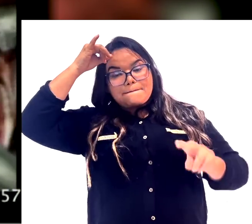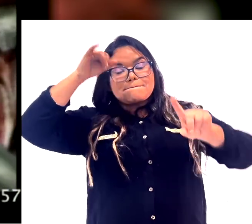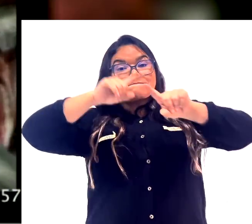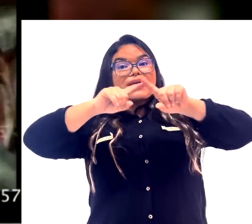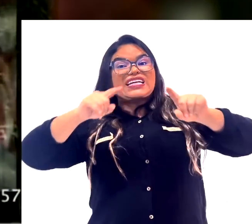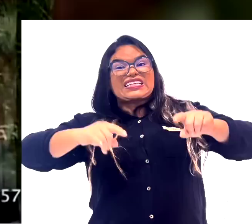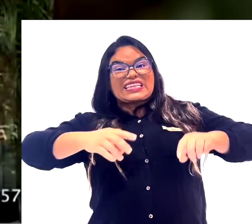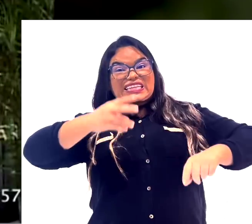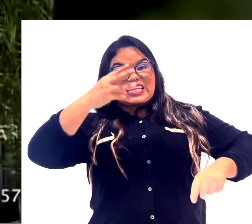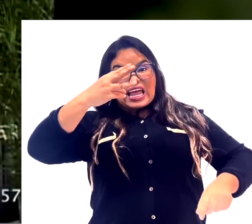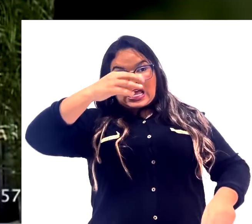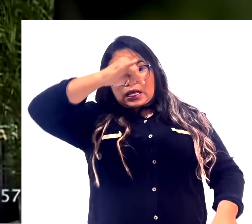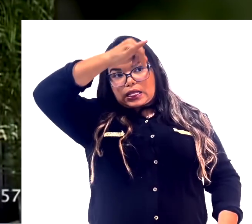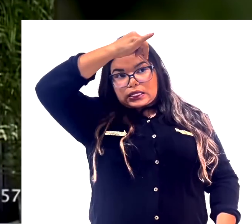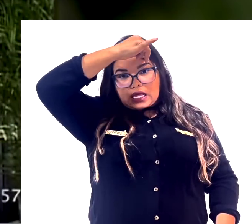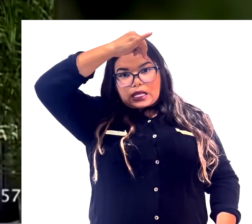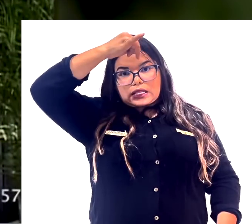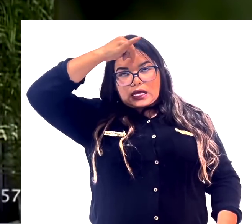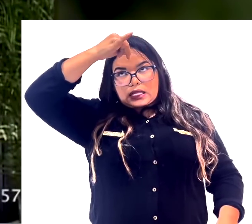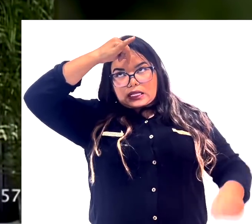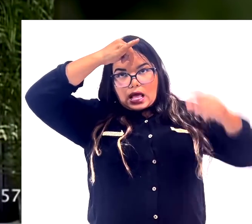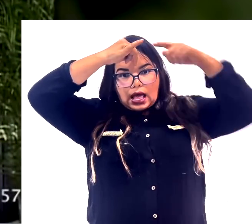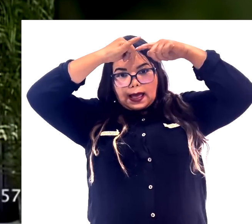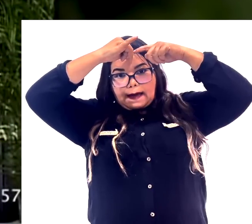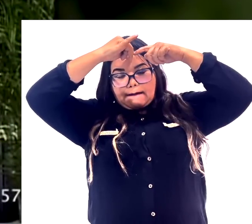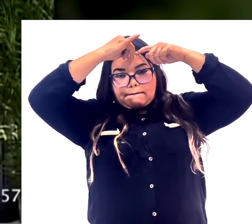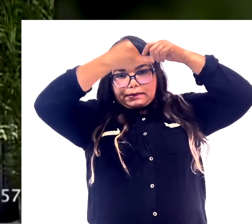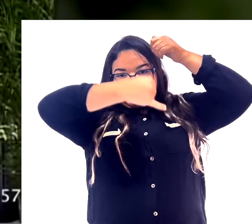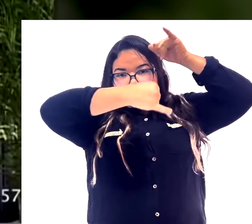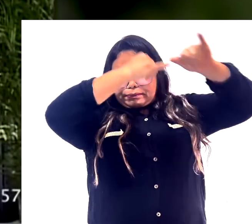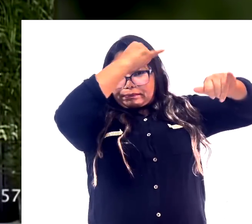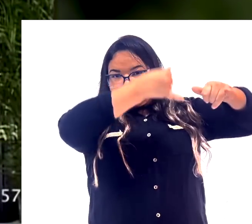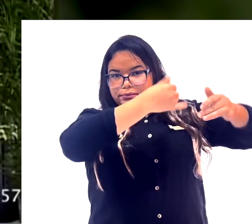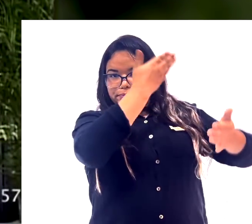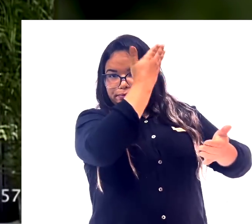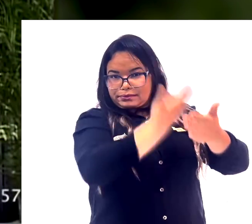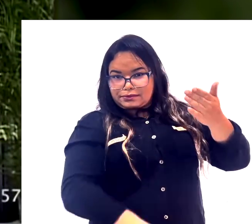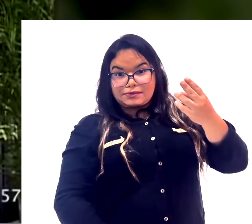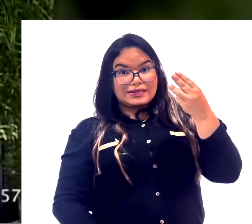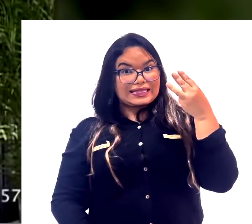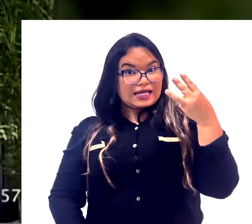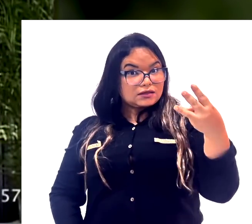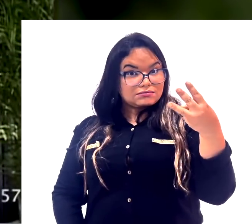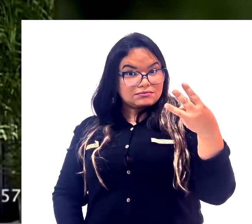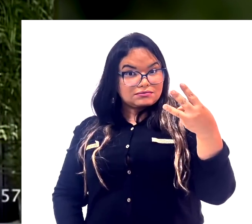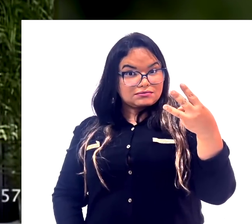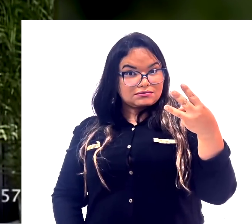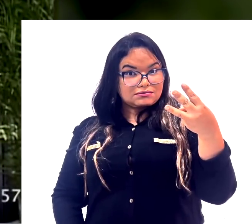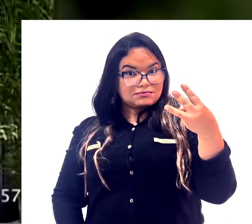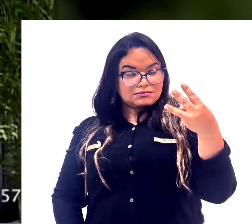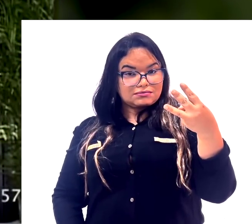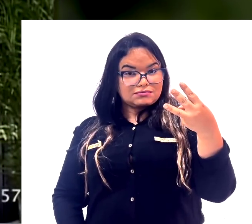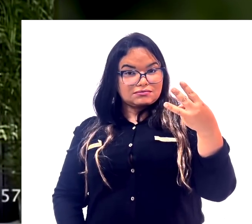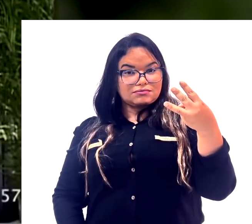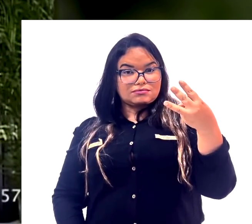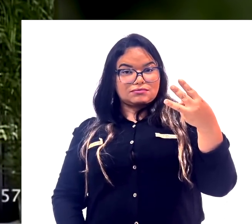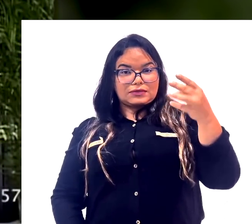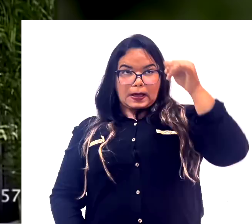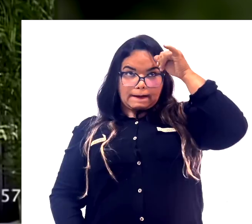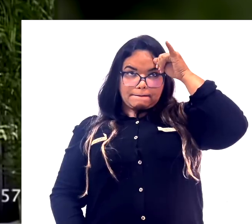Portanto, por causa desse poder, 3 dos que tínhamos antes são removidos. Faz